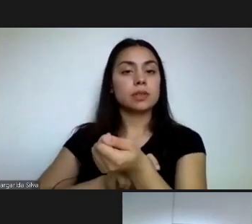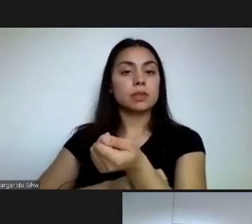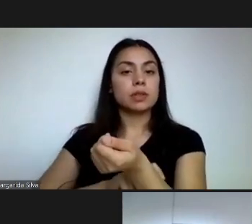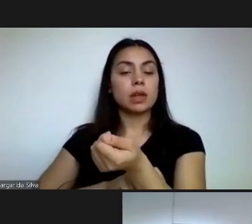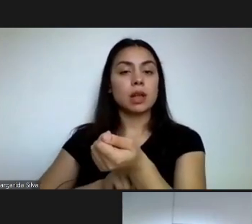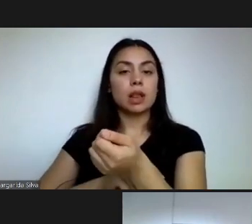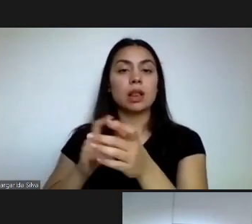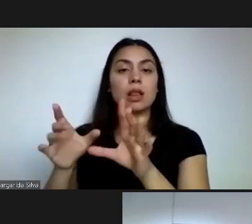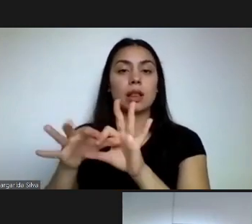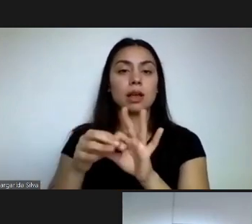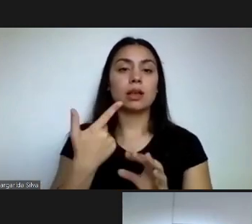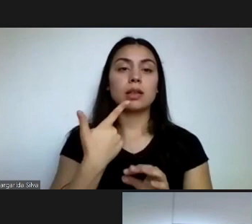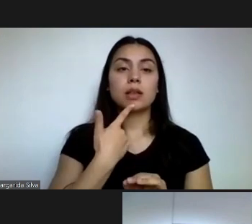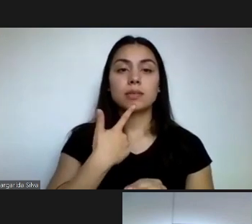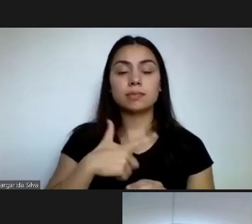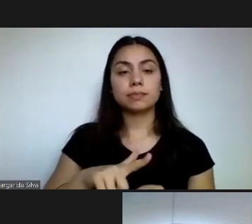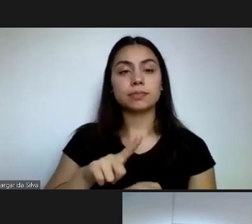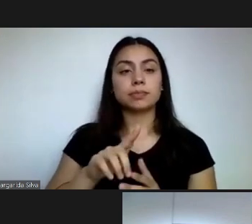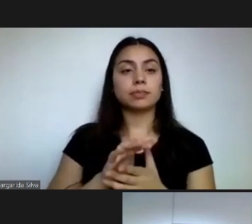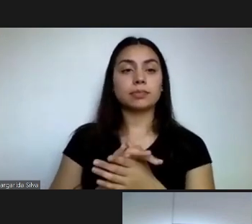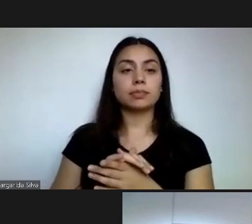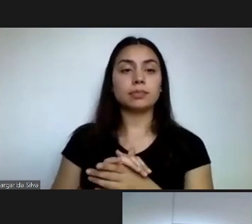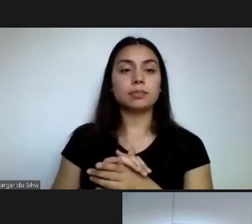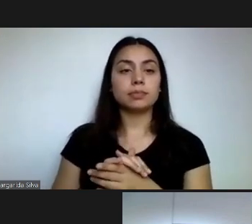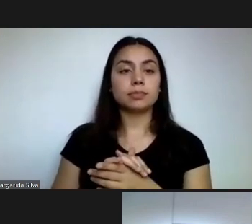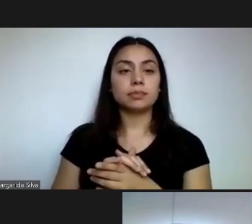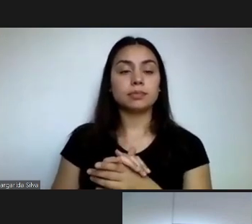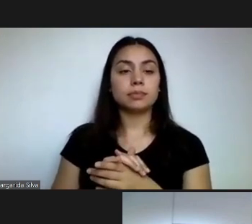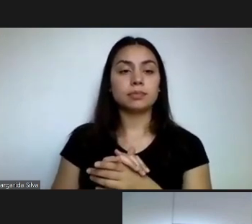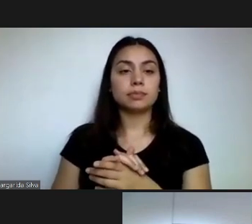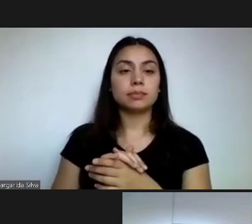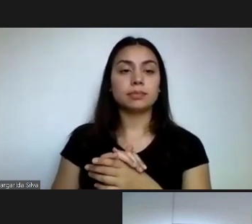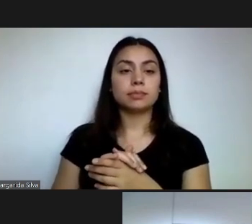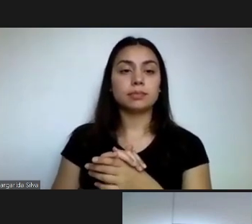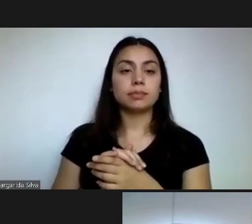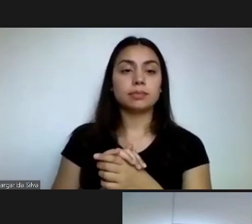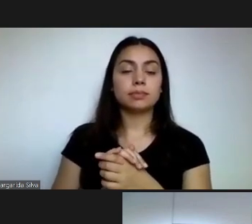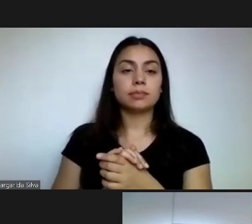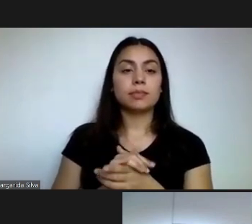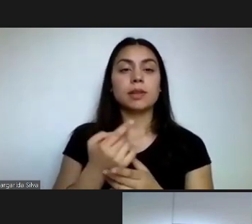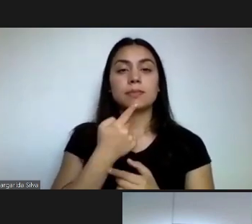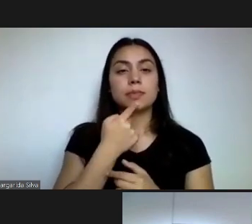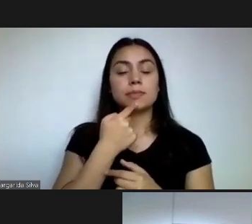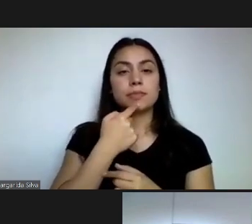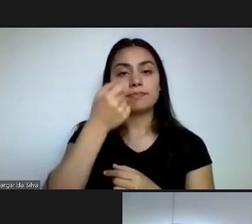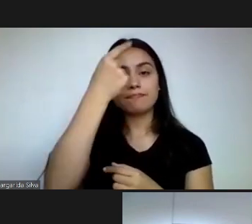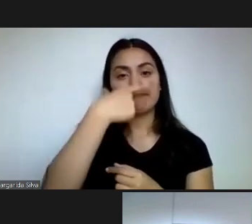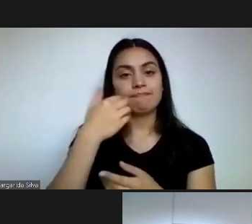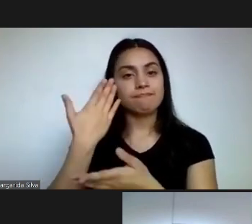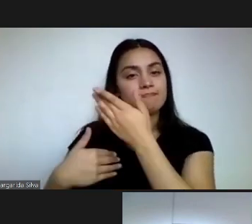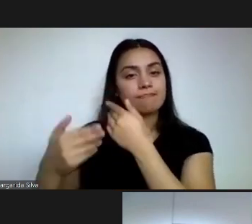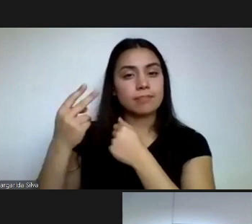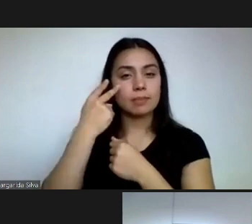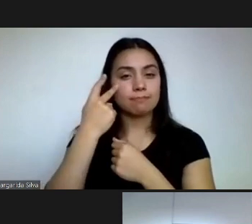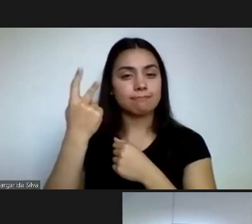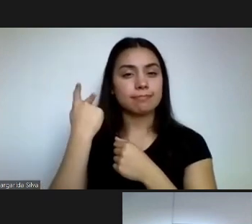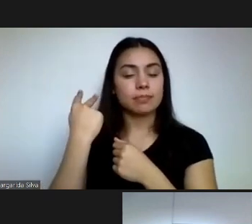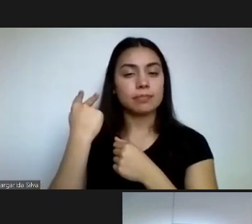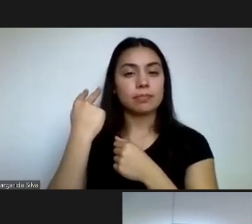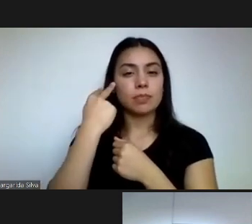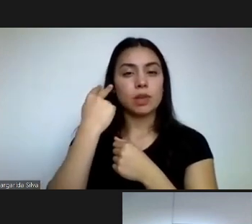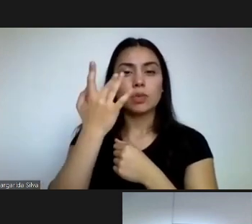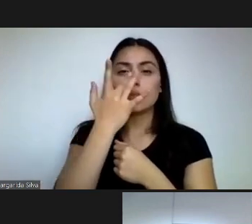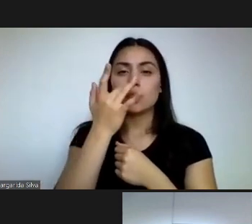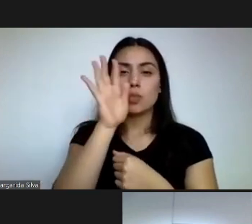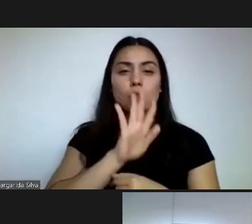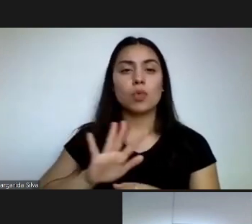língua, não é tratado esta questão da forma, da percepção histórica que nós temos sobre a forma como os africanos falam português,